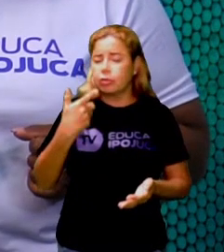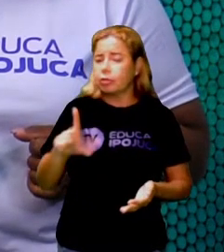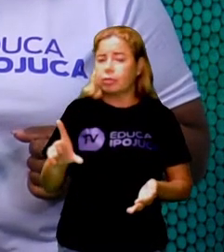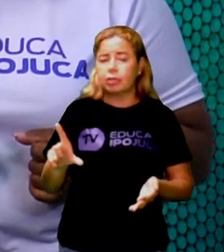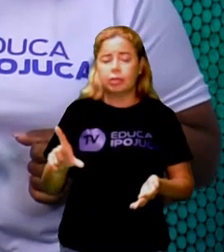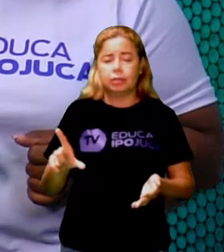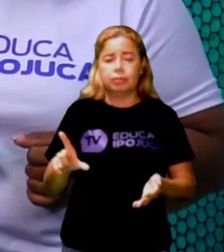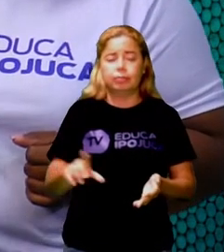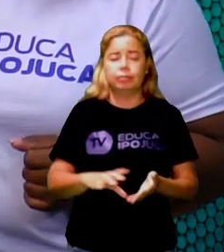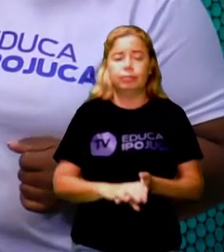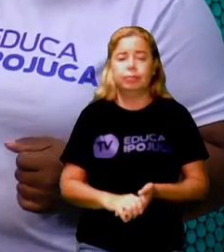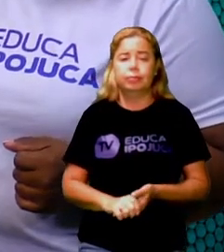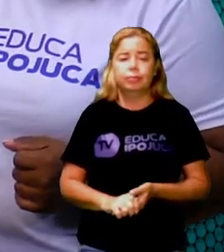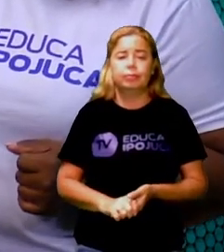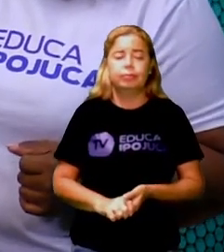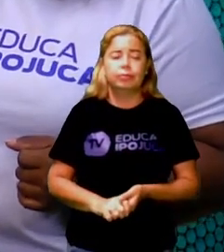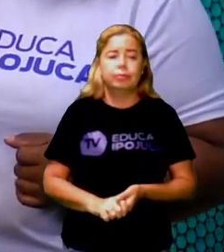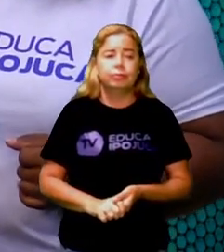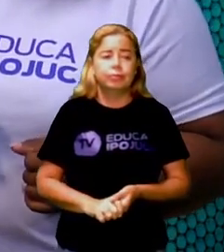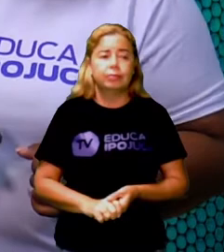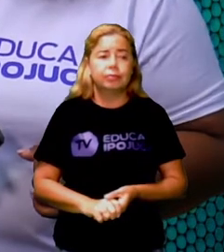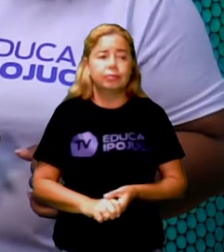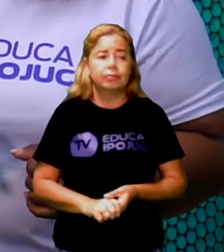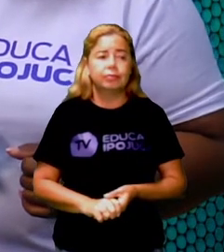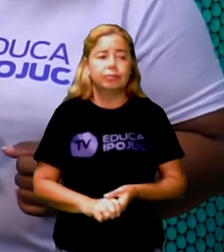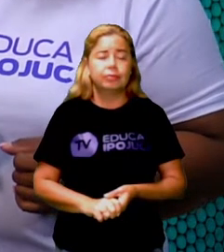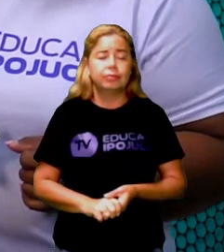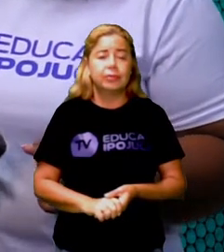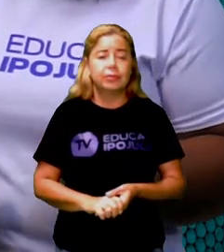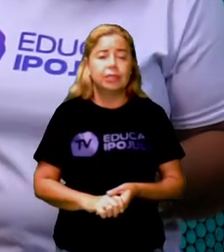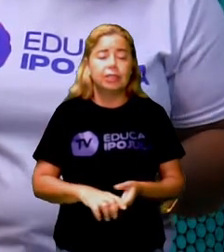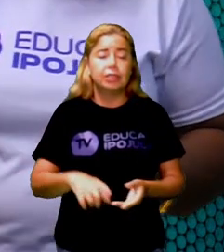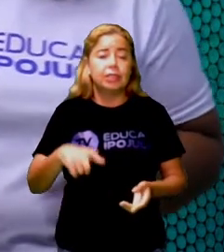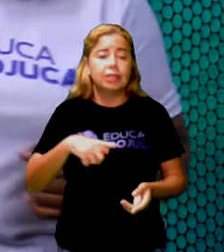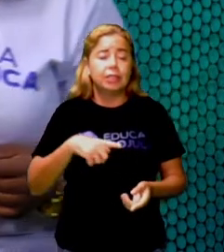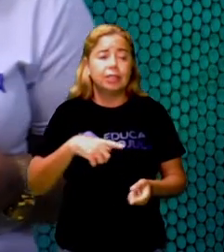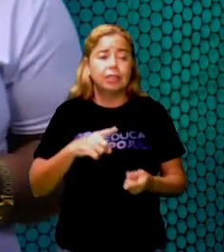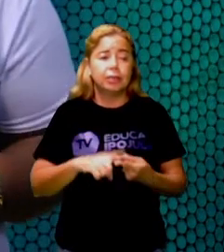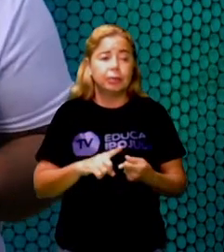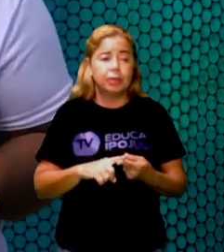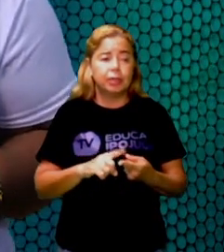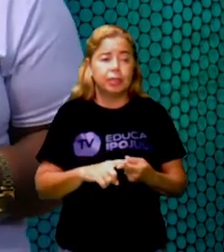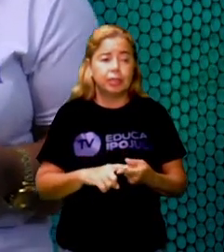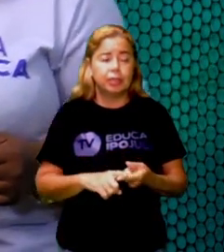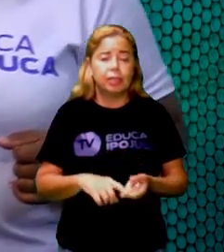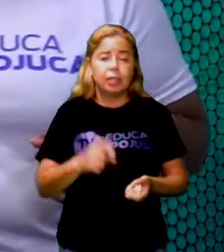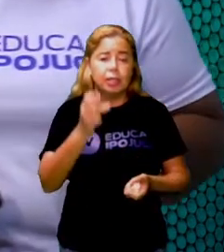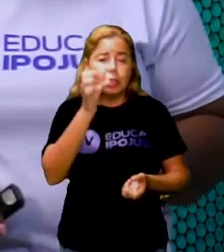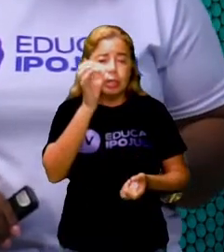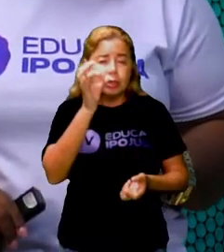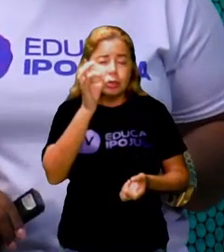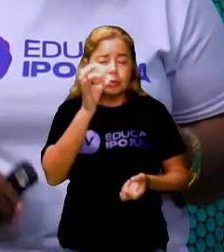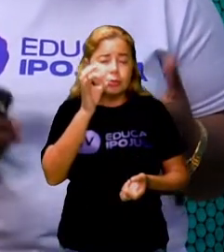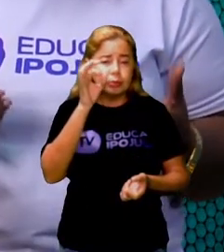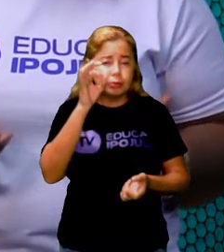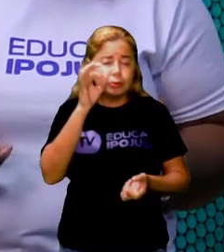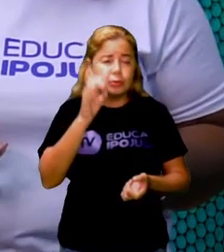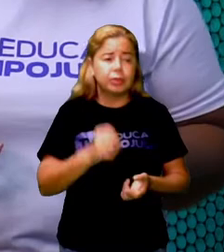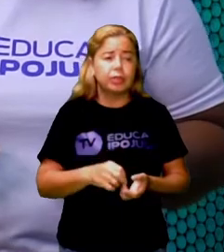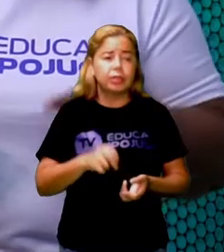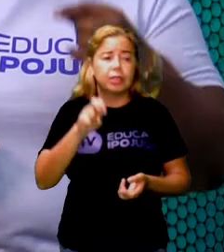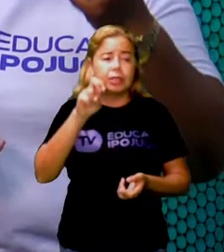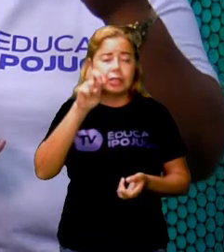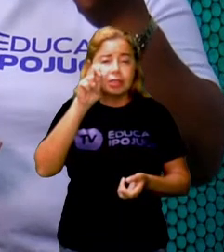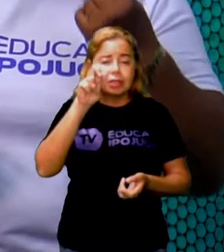Moeda, certo? Temos aí também a moeda de 5 centavos que